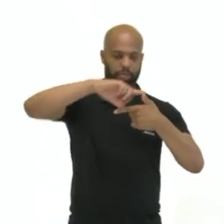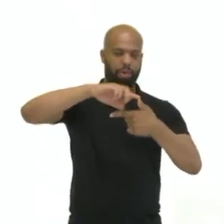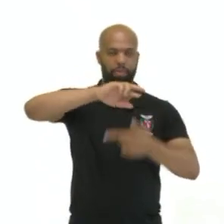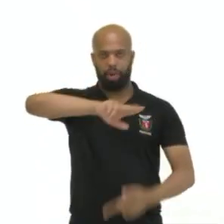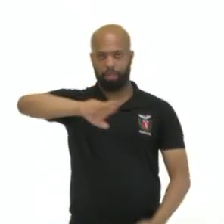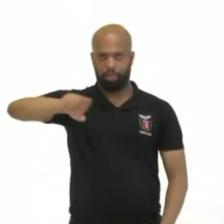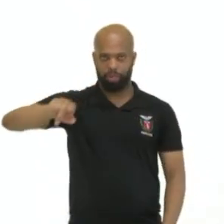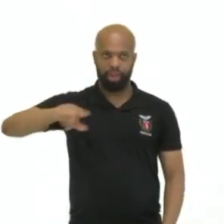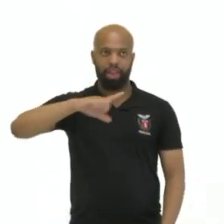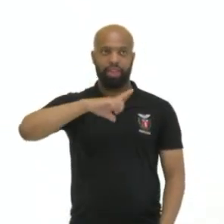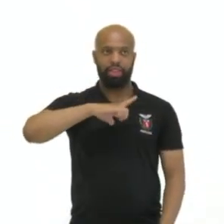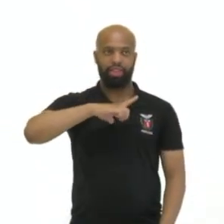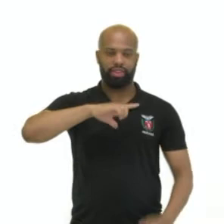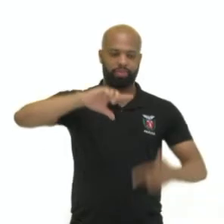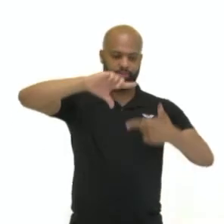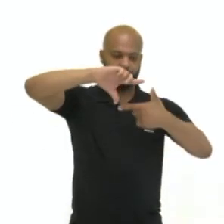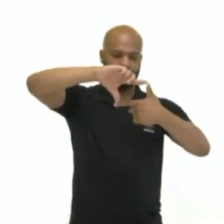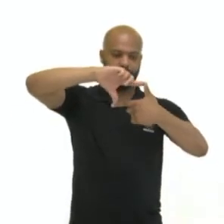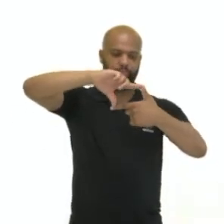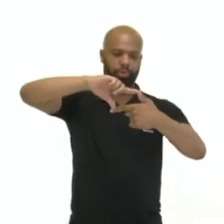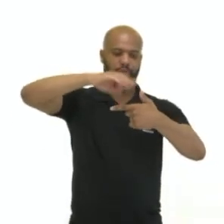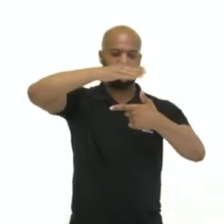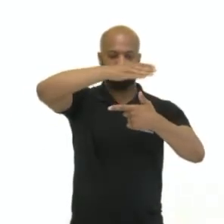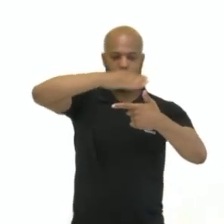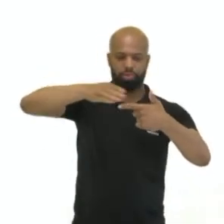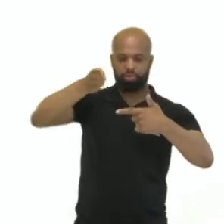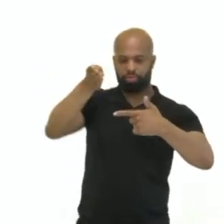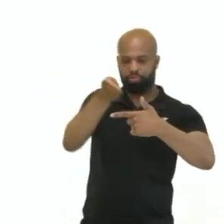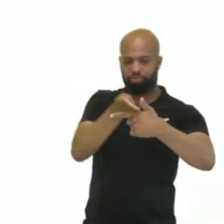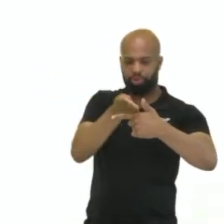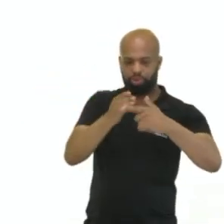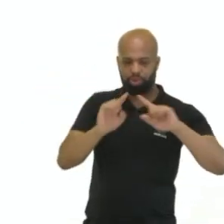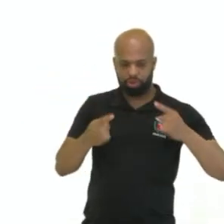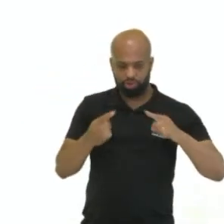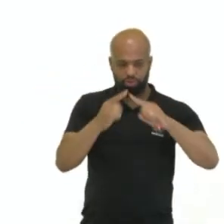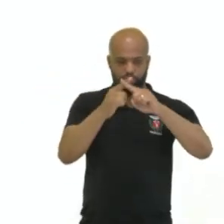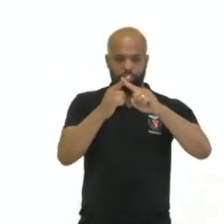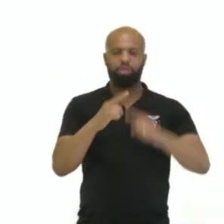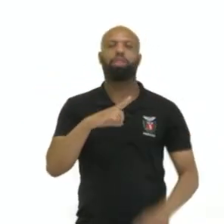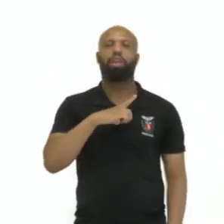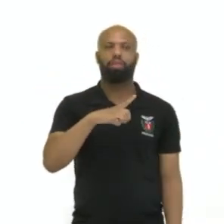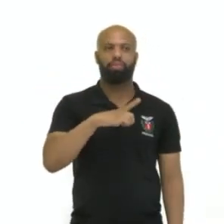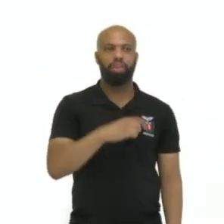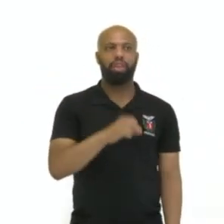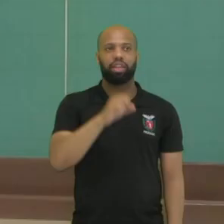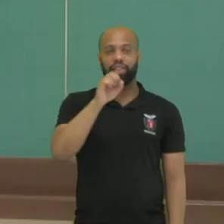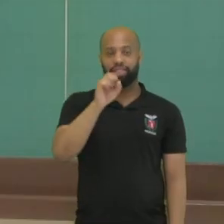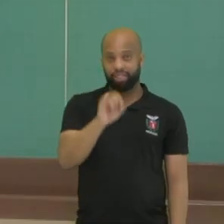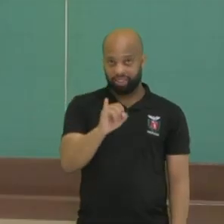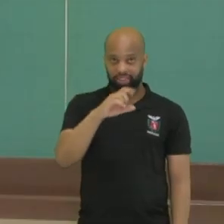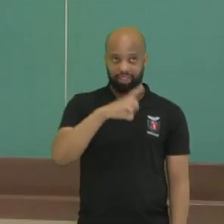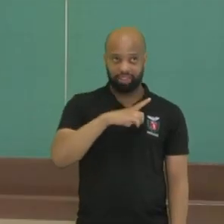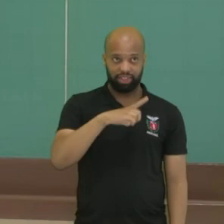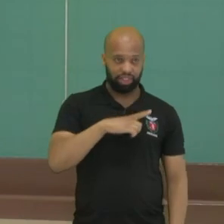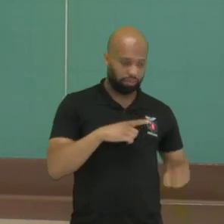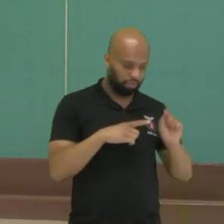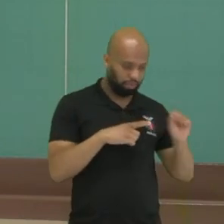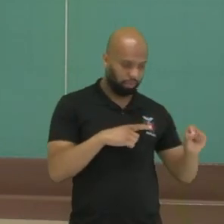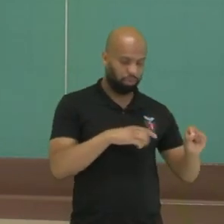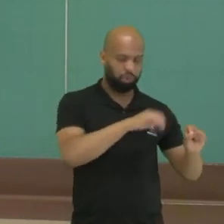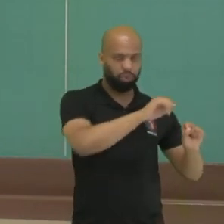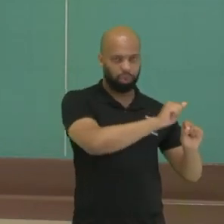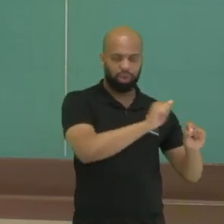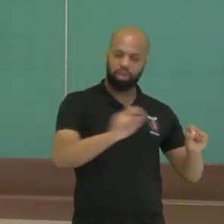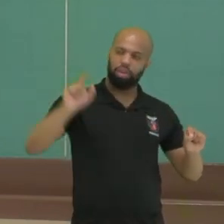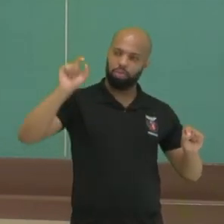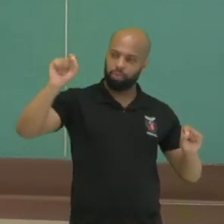as diagonais cortam-se ao meio. Olha para cá. Se eu traçar uma reta do ponto A ao ponto C, eu